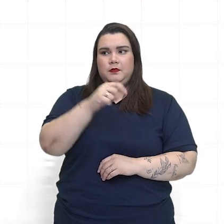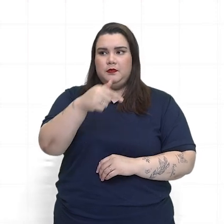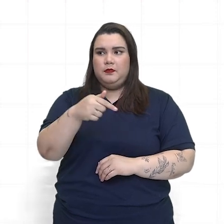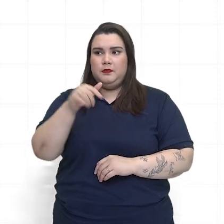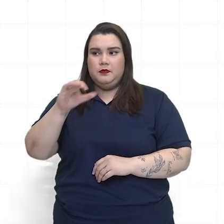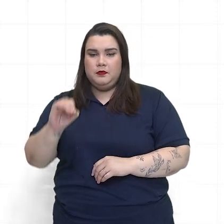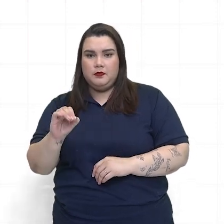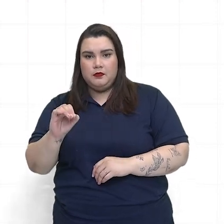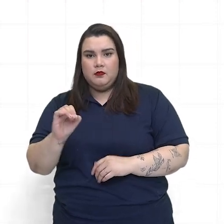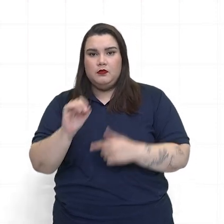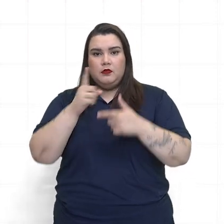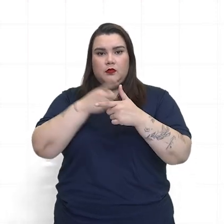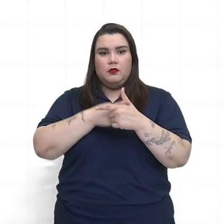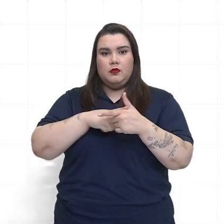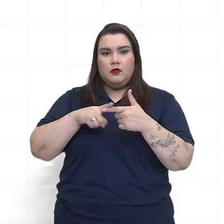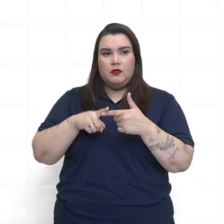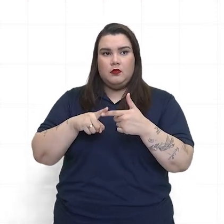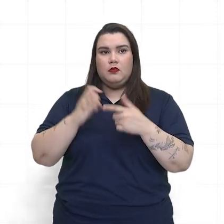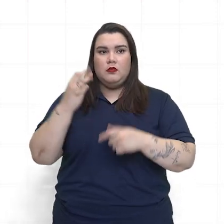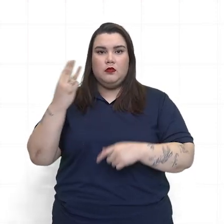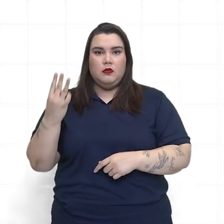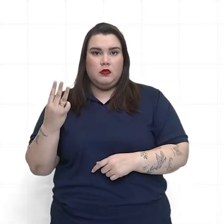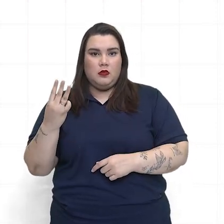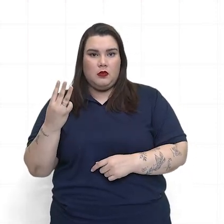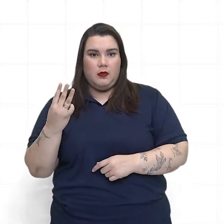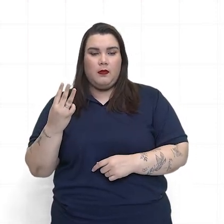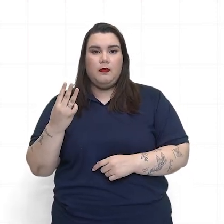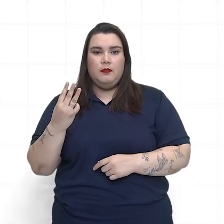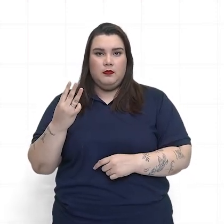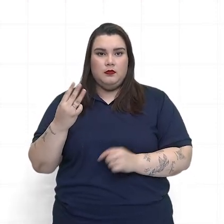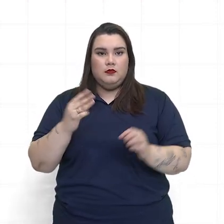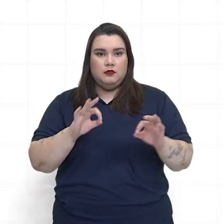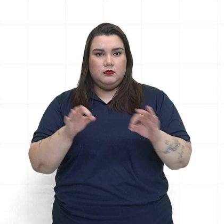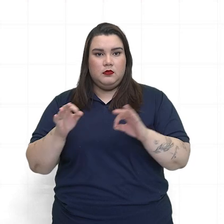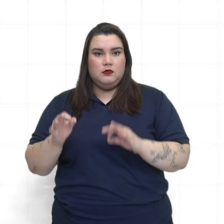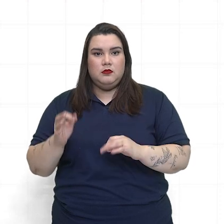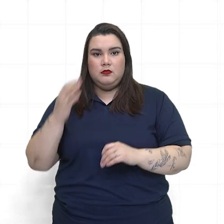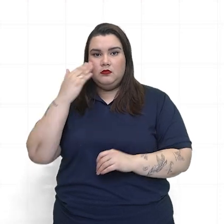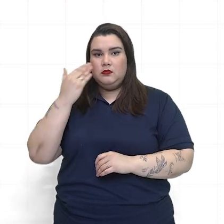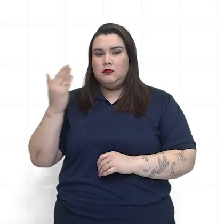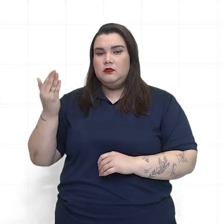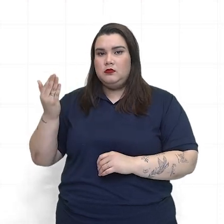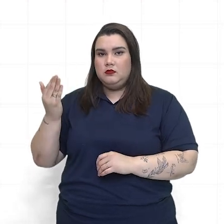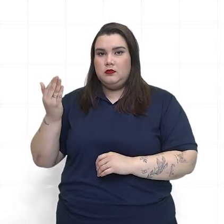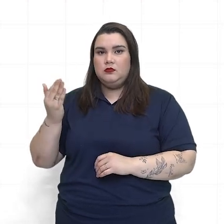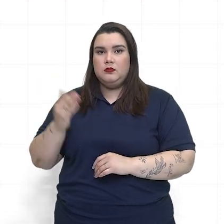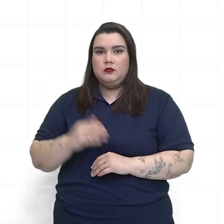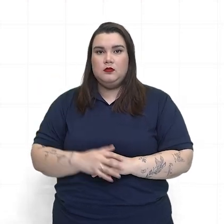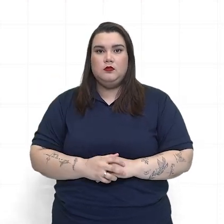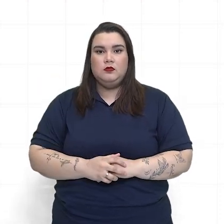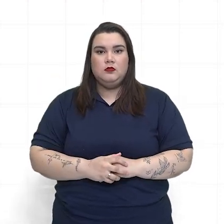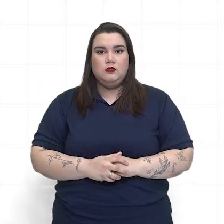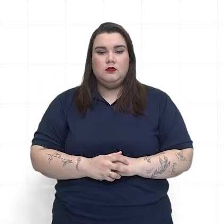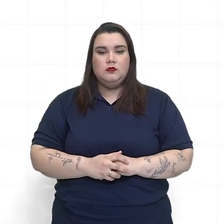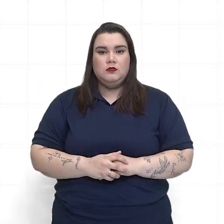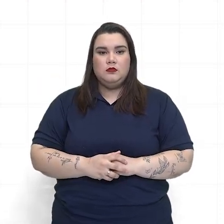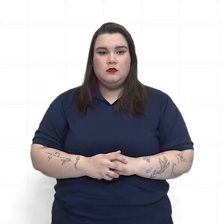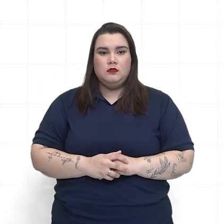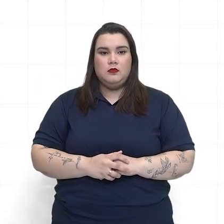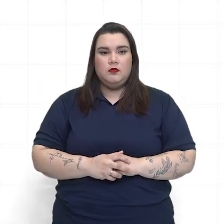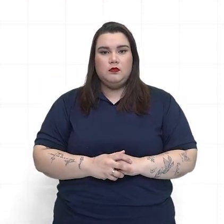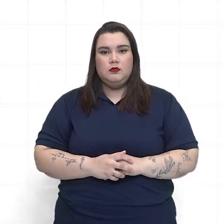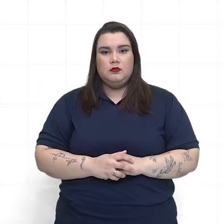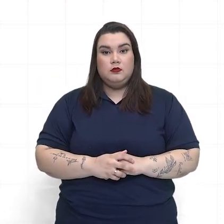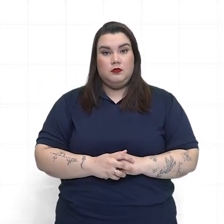aqui e dividir exatamente pela soma, a soma das partes, que é 3.